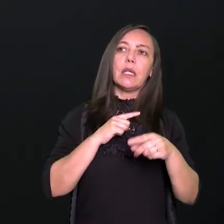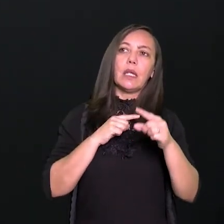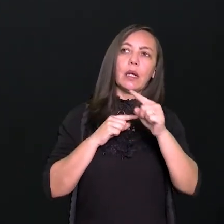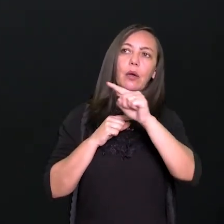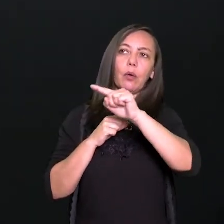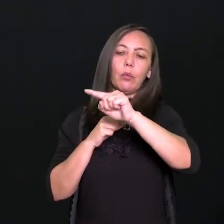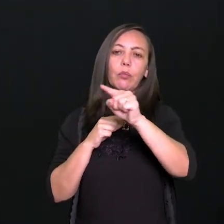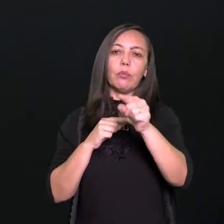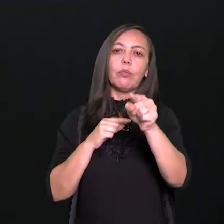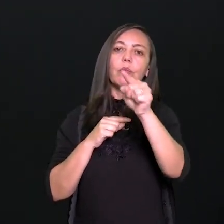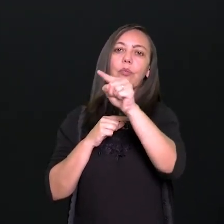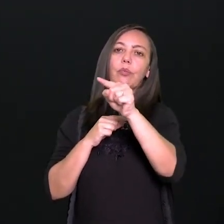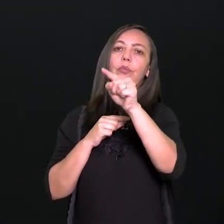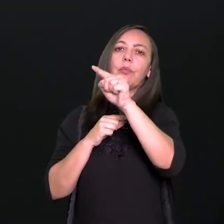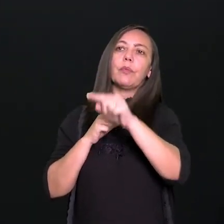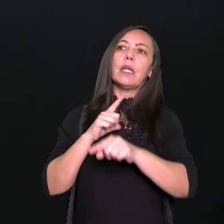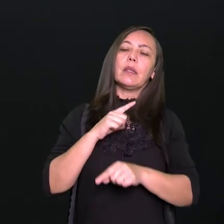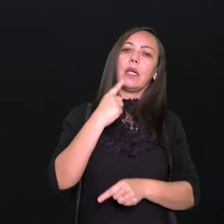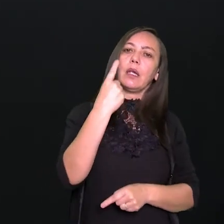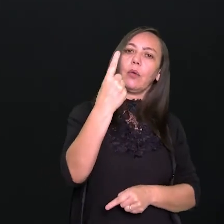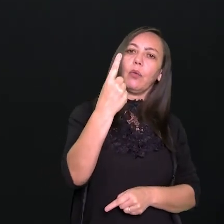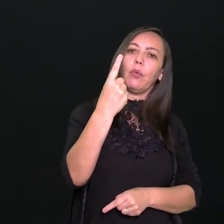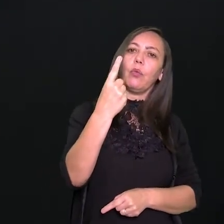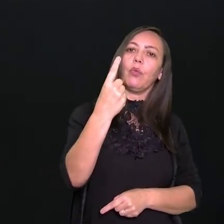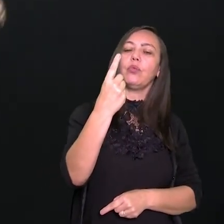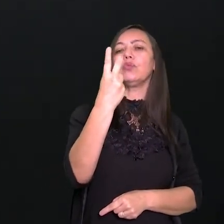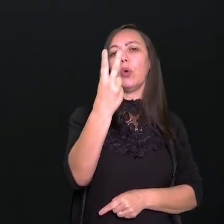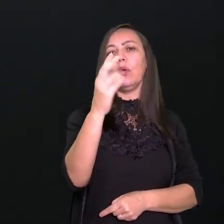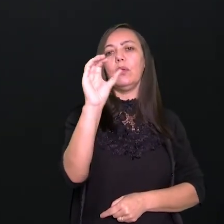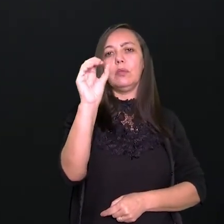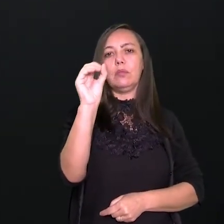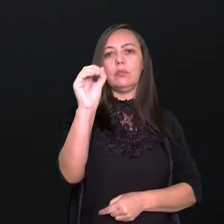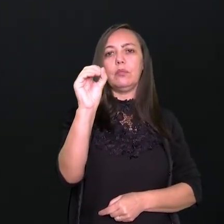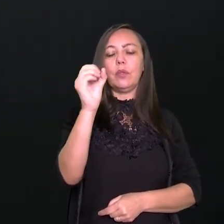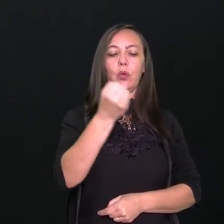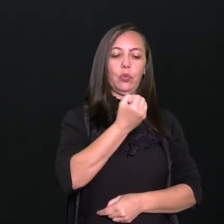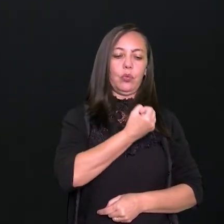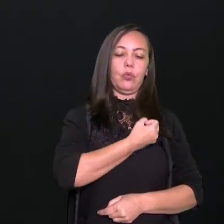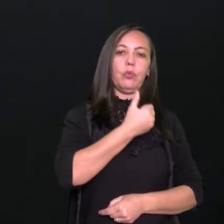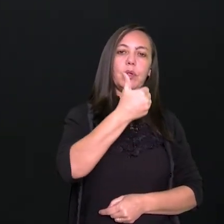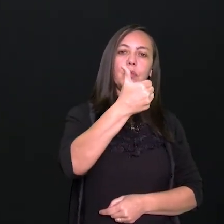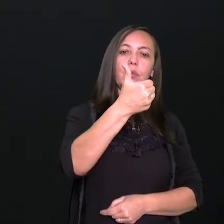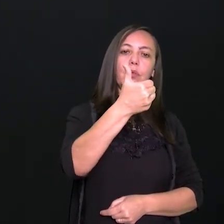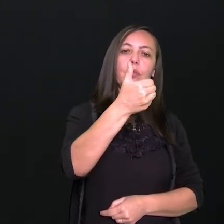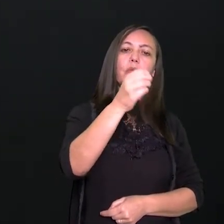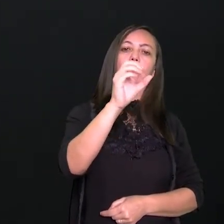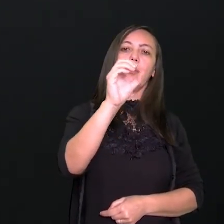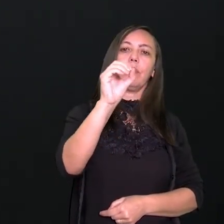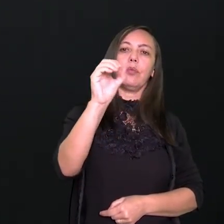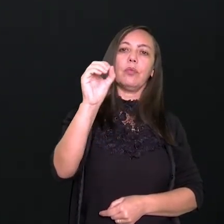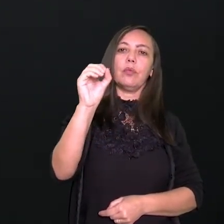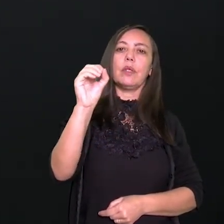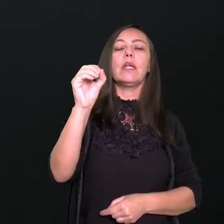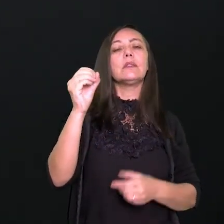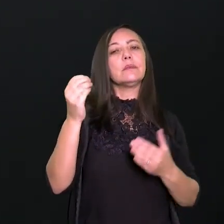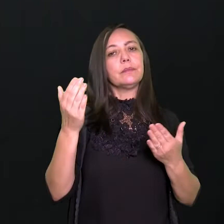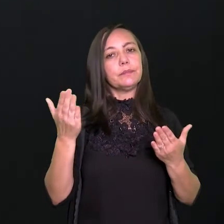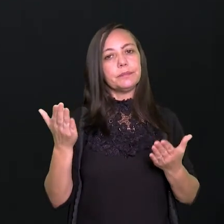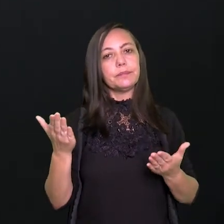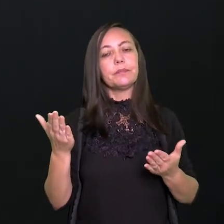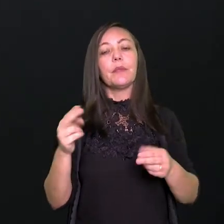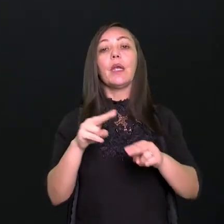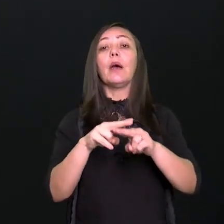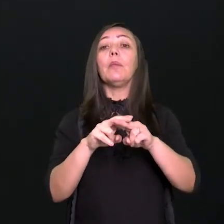andado aqui 2 casas, eu tenho 2 zeros. O número 1 com 2 zeros significa o número